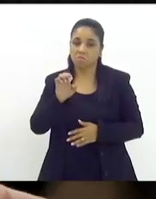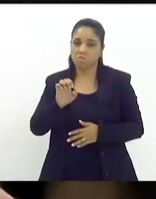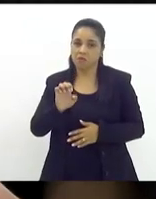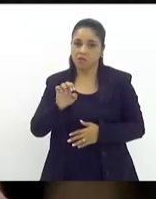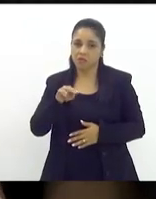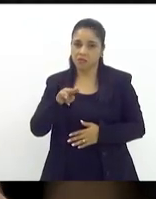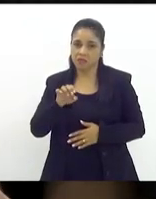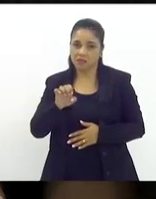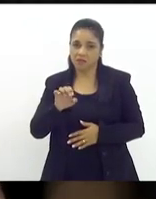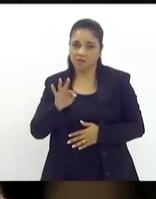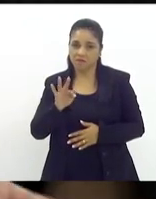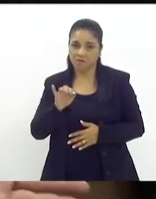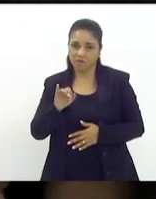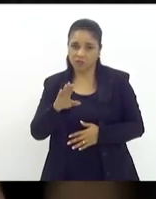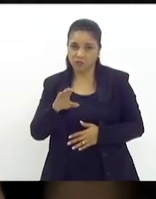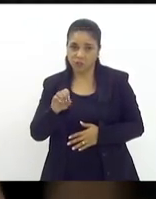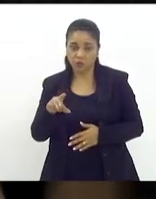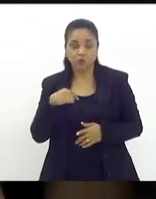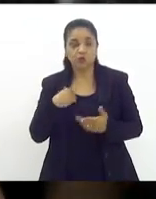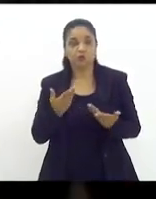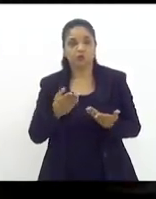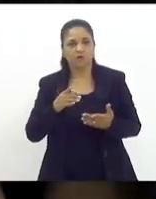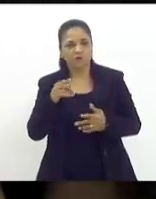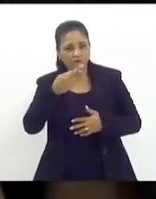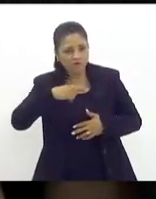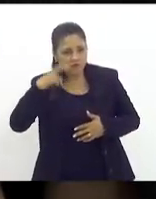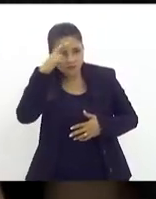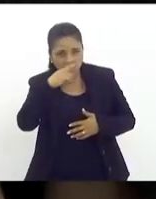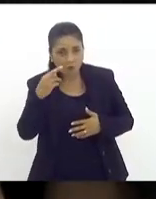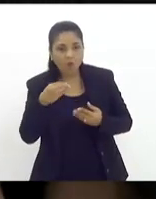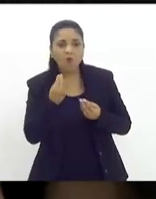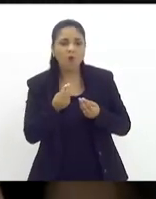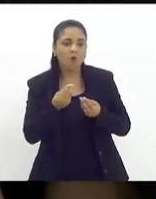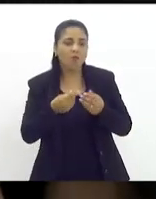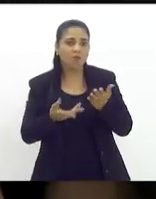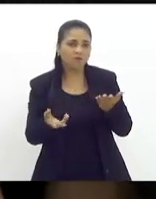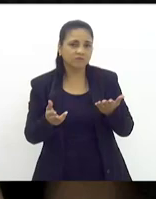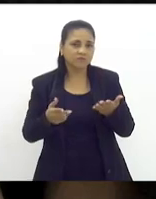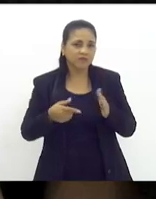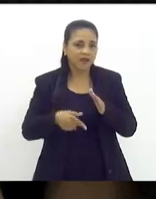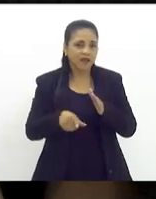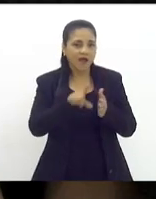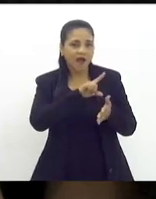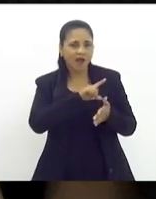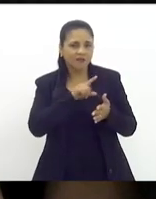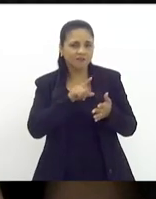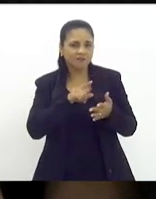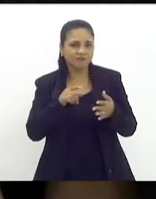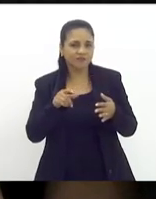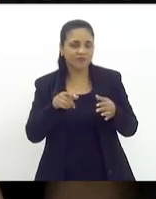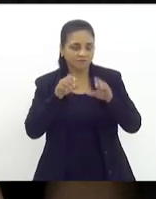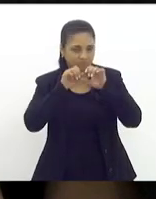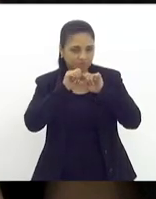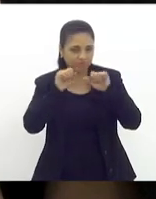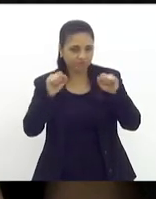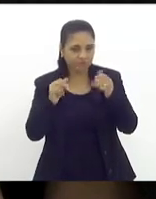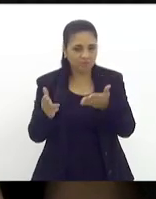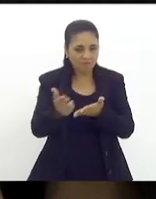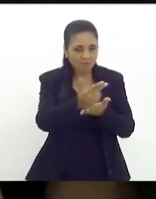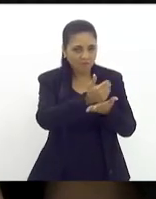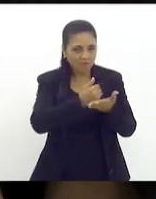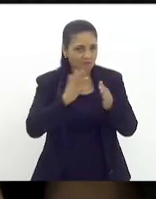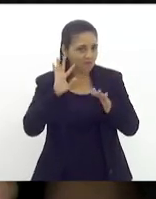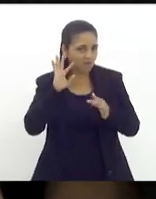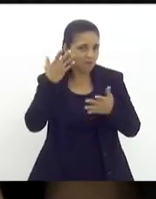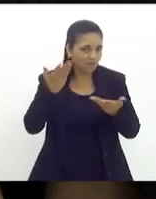reforma tributária seja promulgada, porque senão a gente vai criar algo que... Tá. Tecnicamente